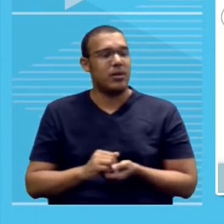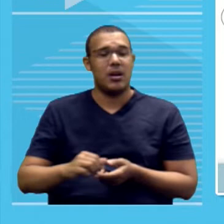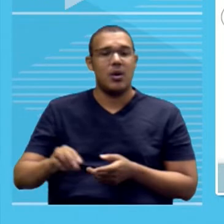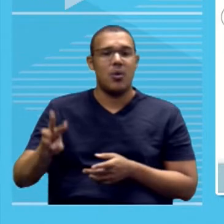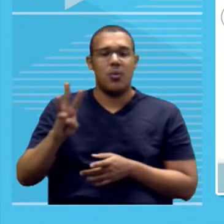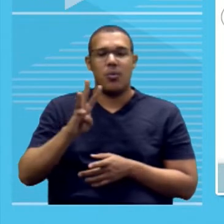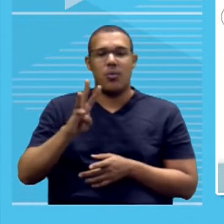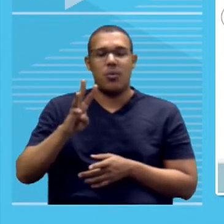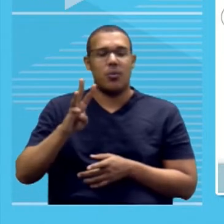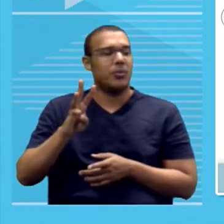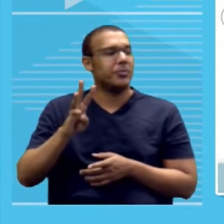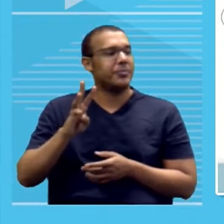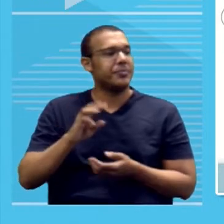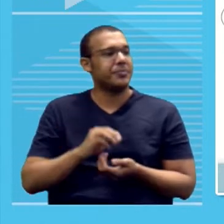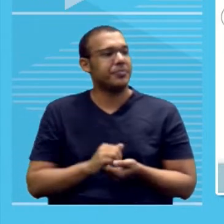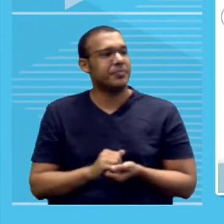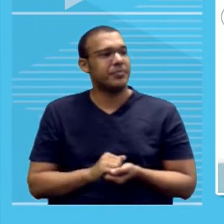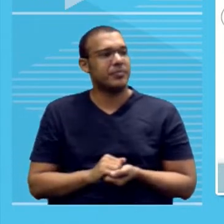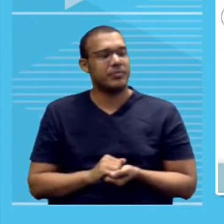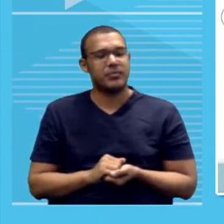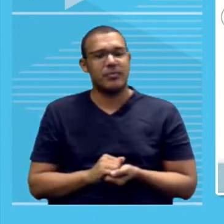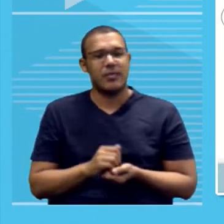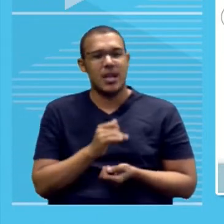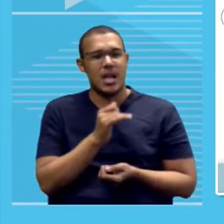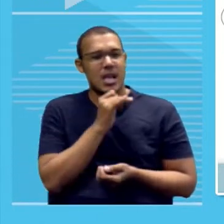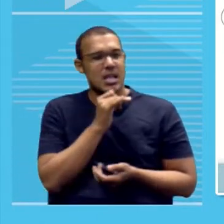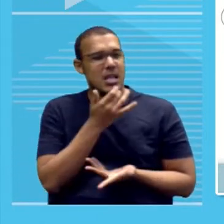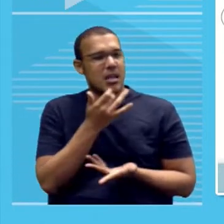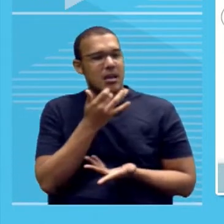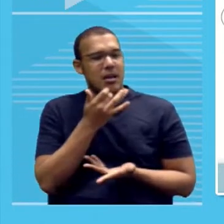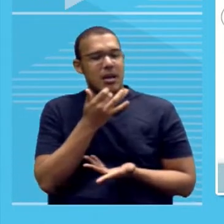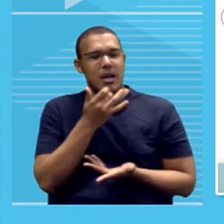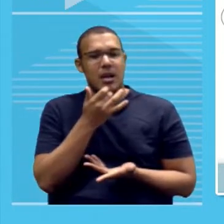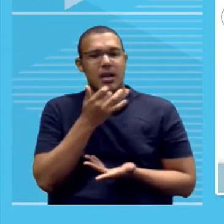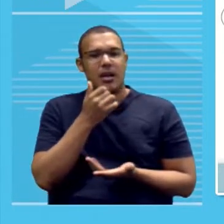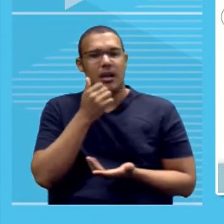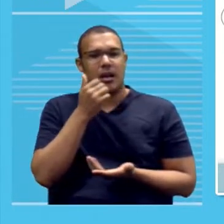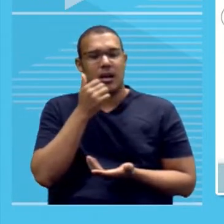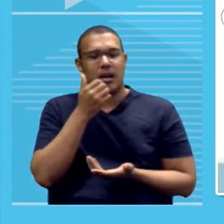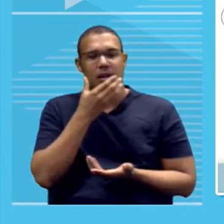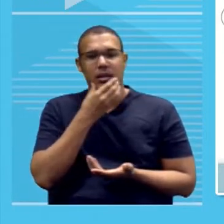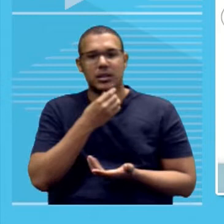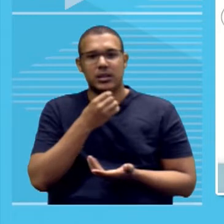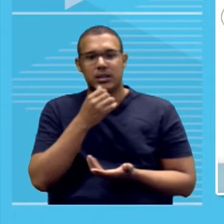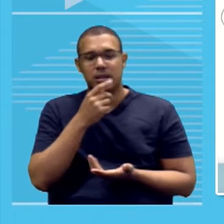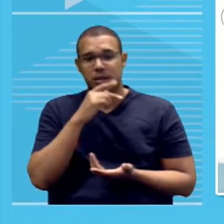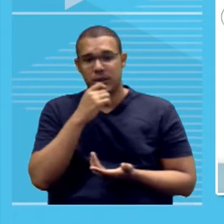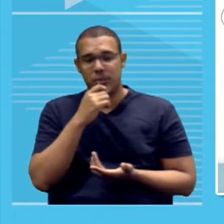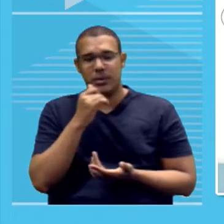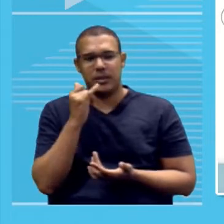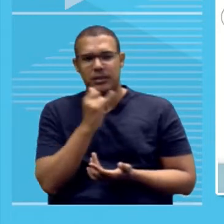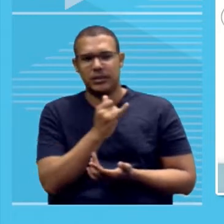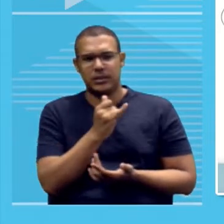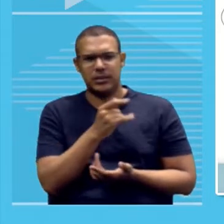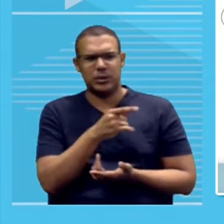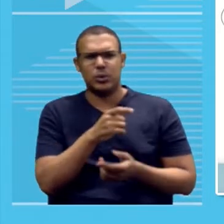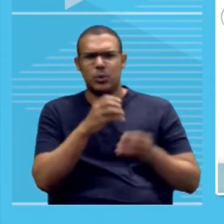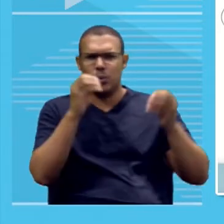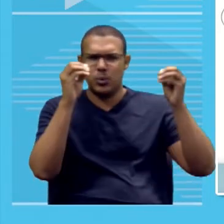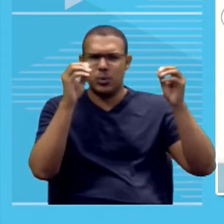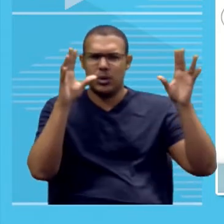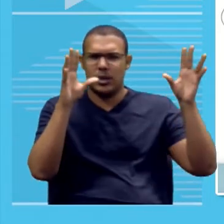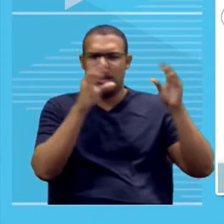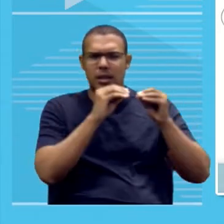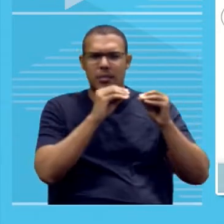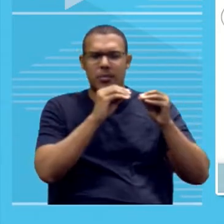aí. Quando você, por exemplo, seu pai fala, olha, você queimou uma lâmpada, então você queimou uma lâmpada, você precisa ir no supermercado comprar uma